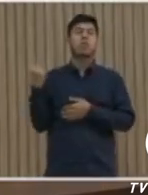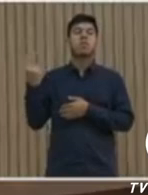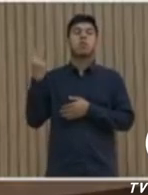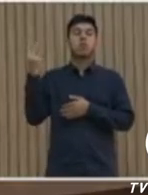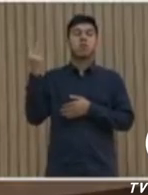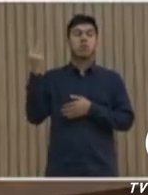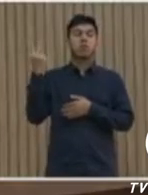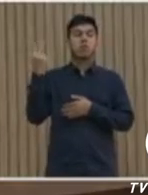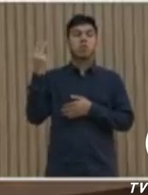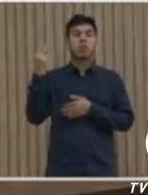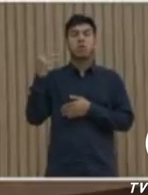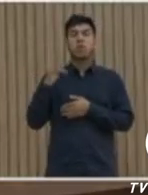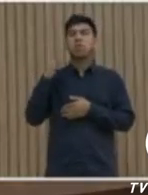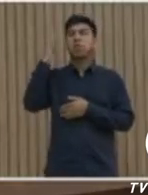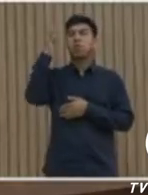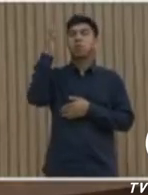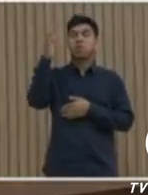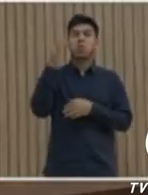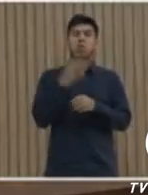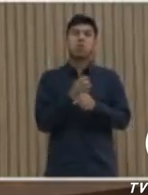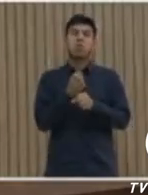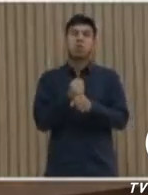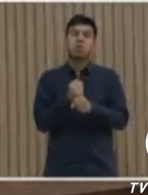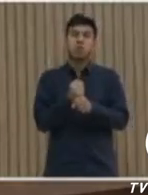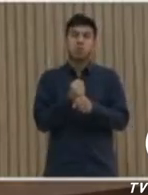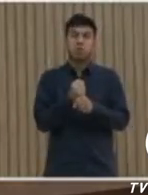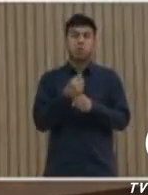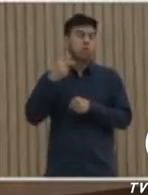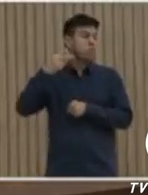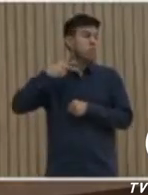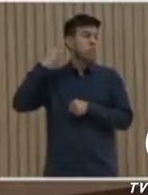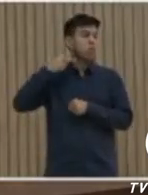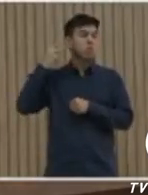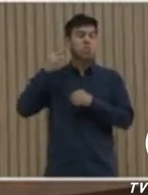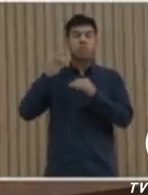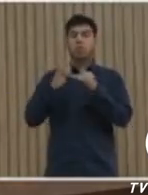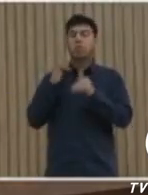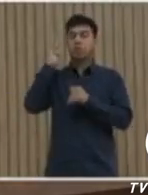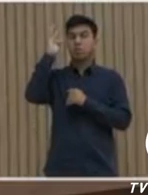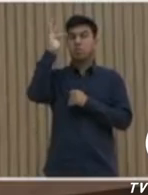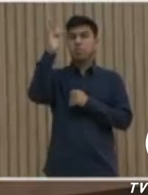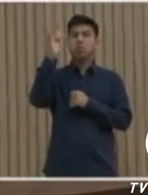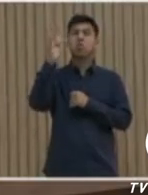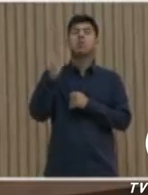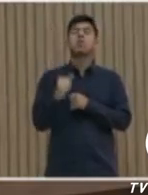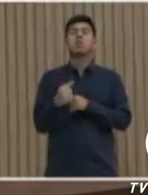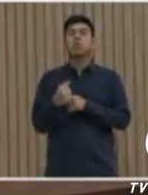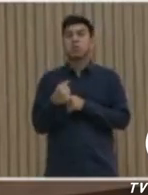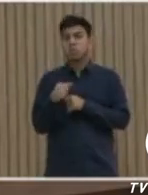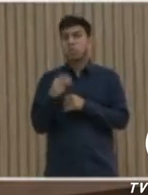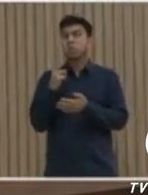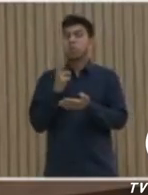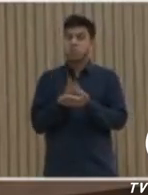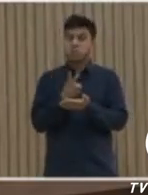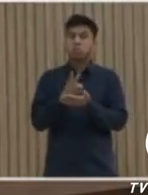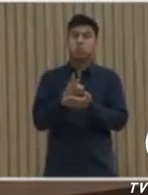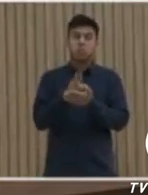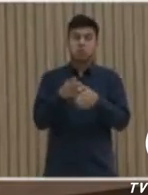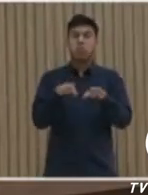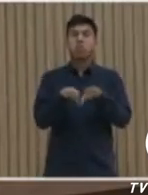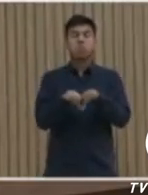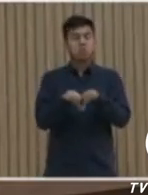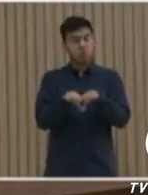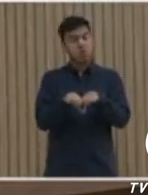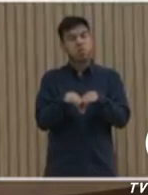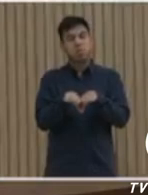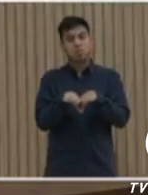paraa próxima administração né Assim como dos vereadores paraa próxima legislatura eles permaneceram iguais ao